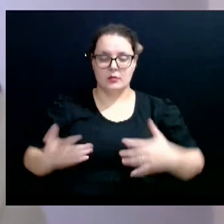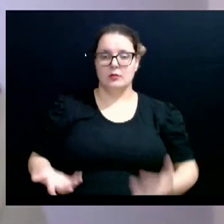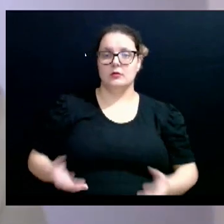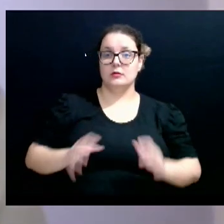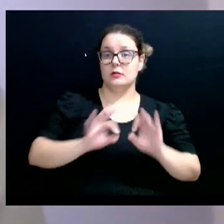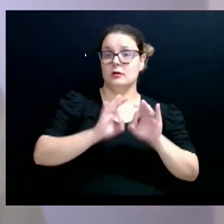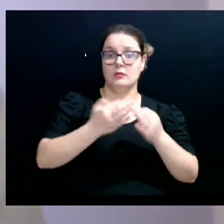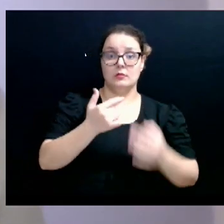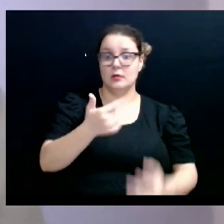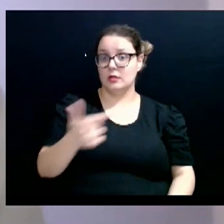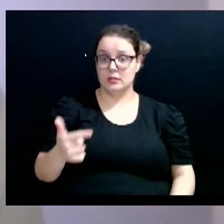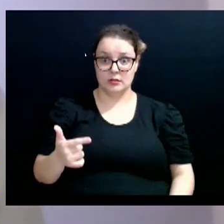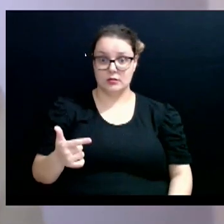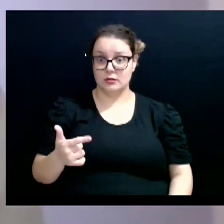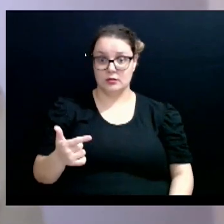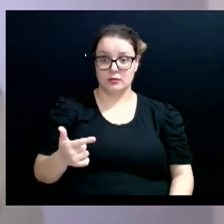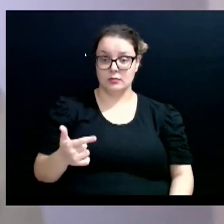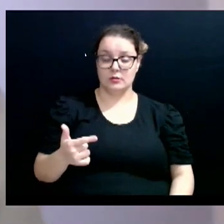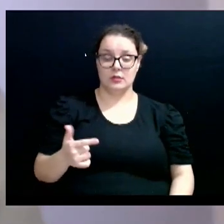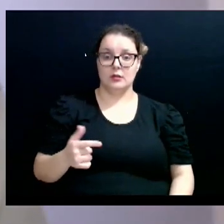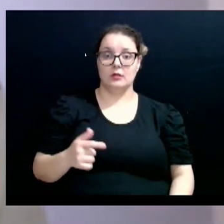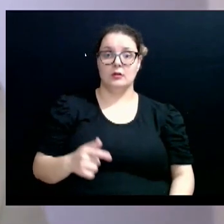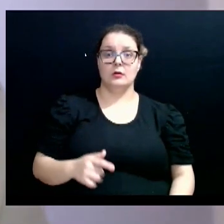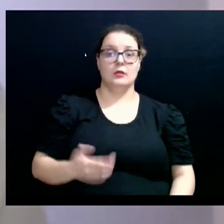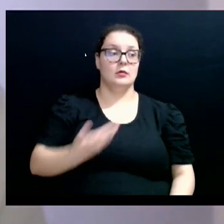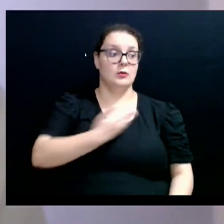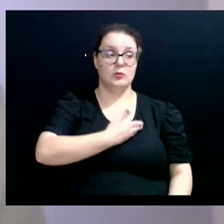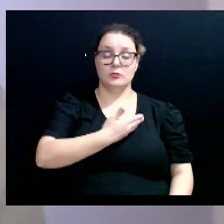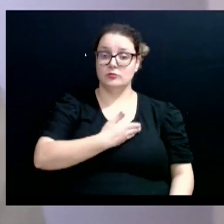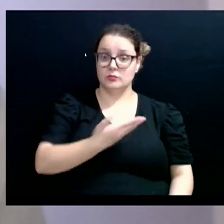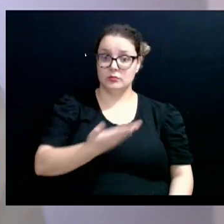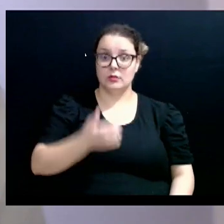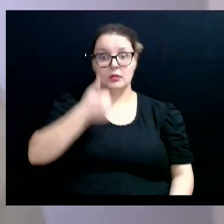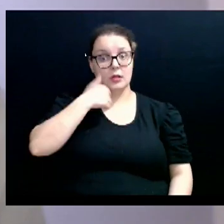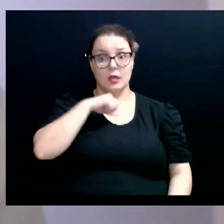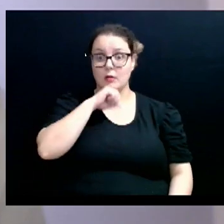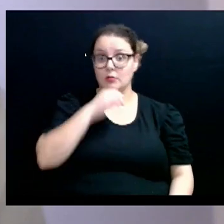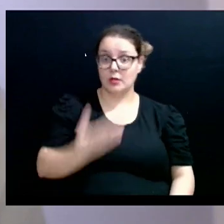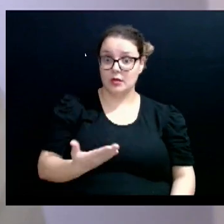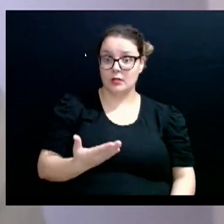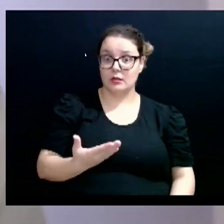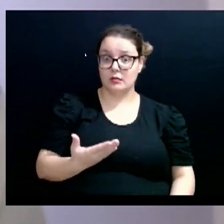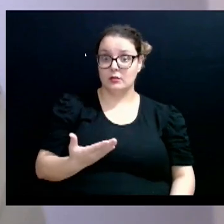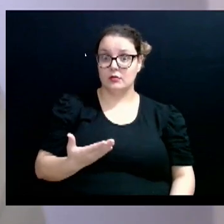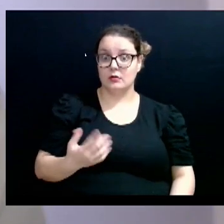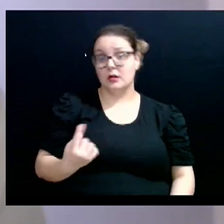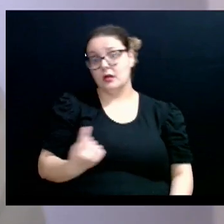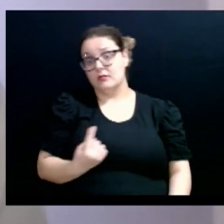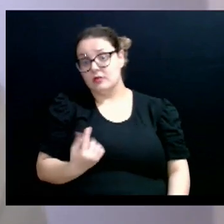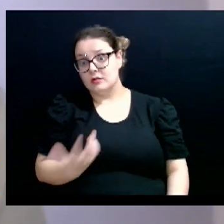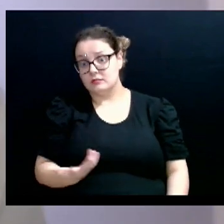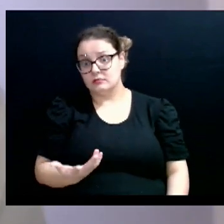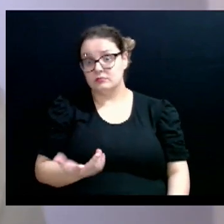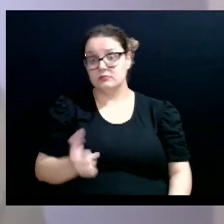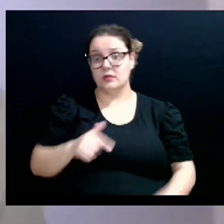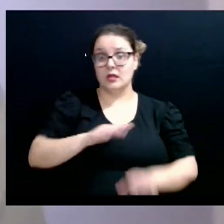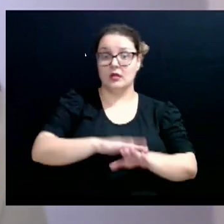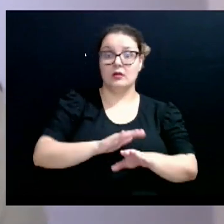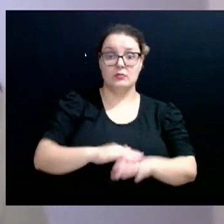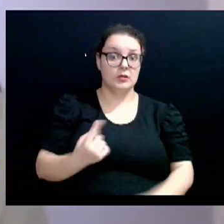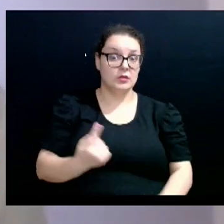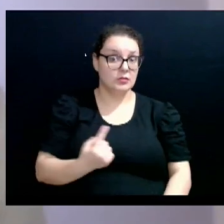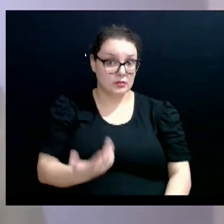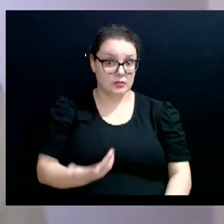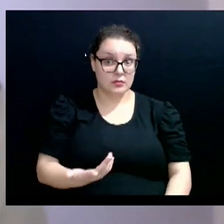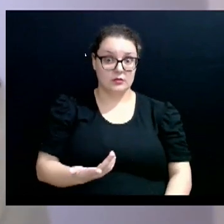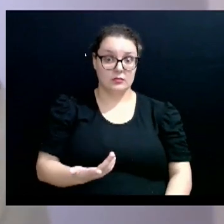essa mulher, essa mãe não tem outras amigas que são mães, ela fica ali muito sozinha, é uma maternidade muito solitária. Ela fala, Uhum. nossa, só